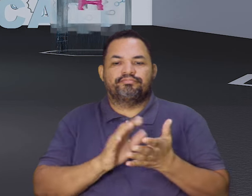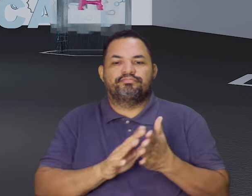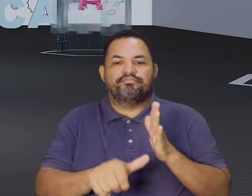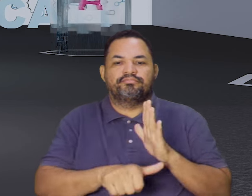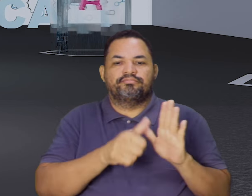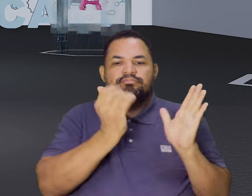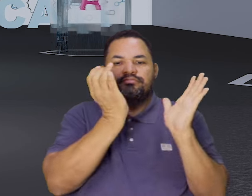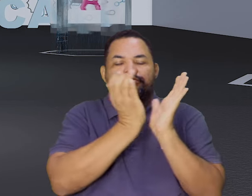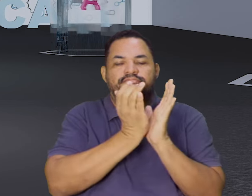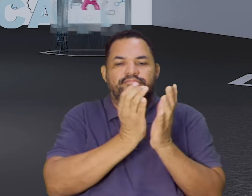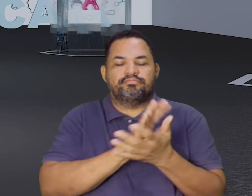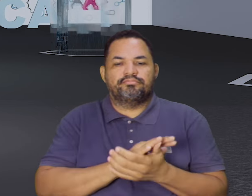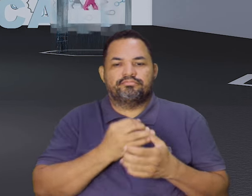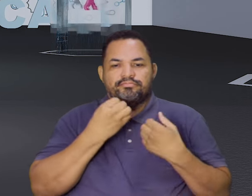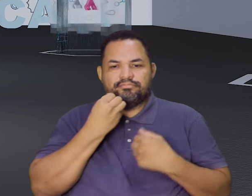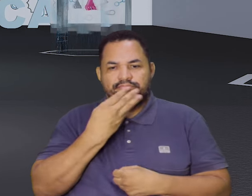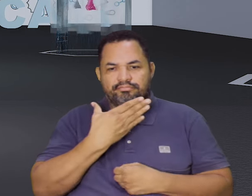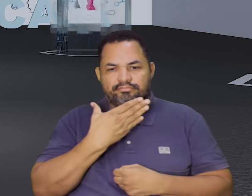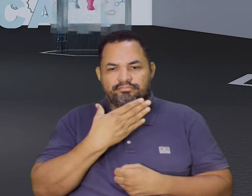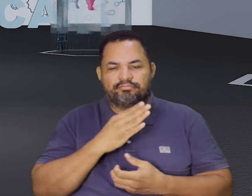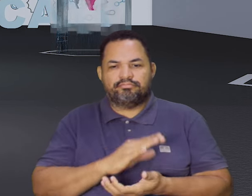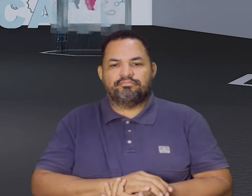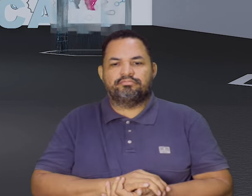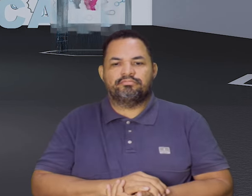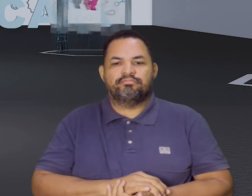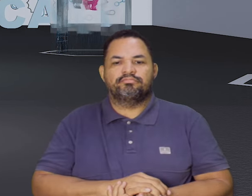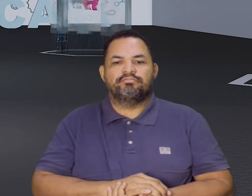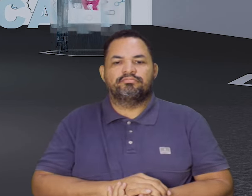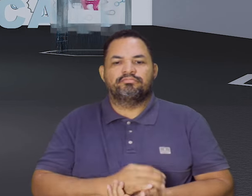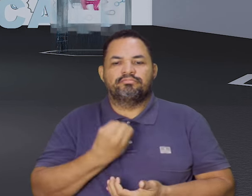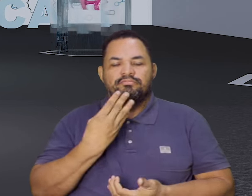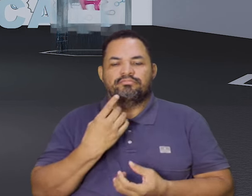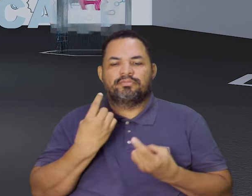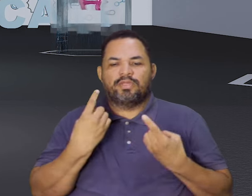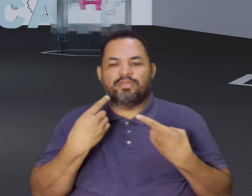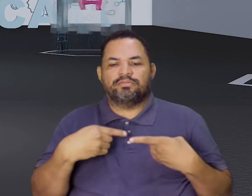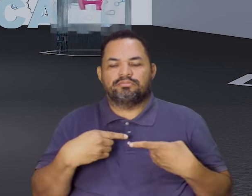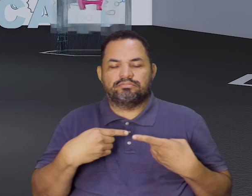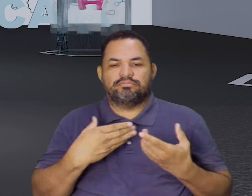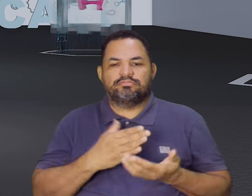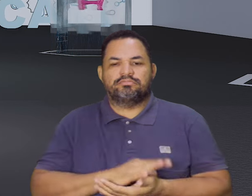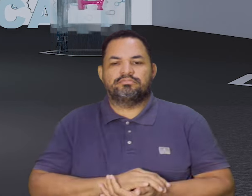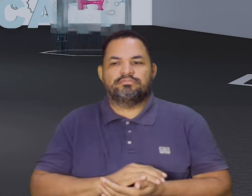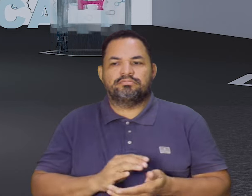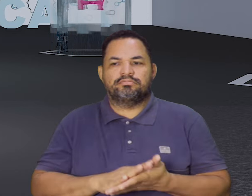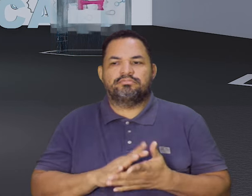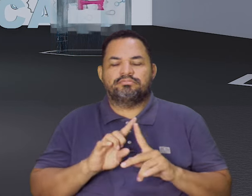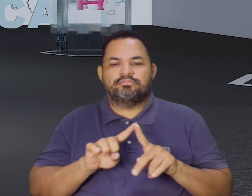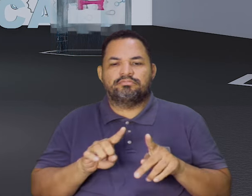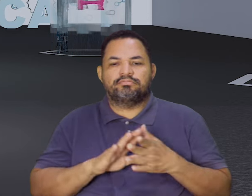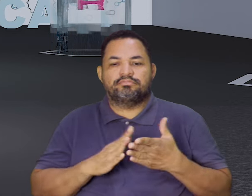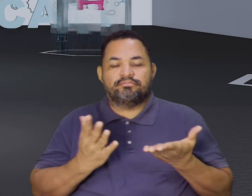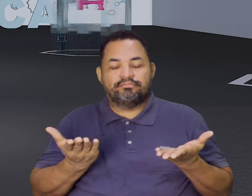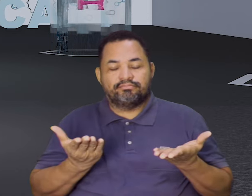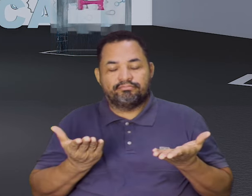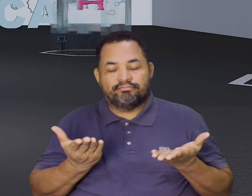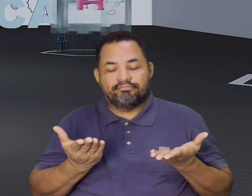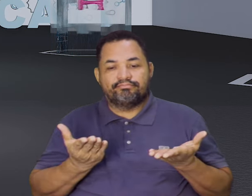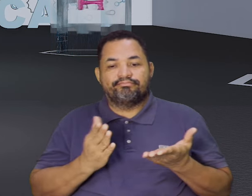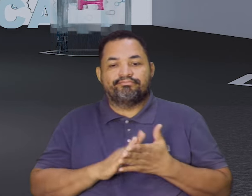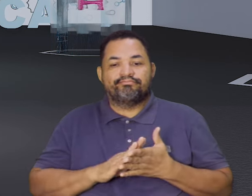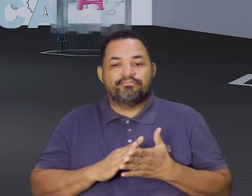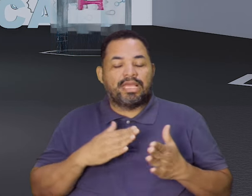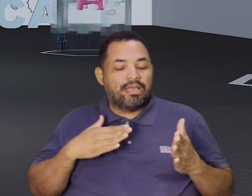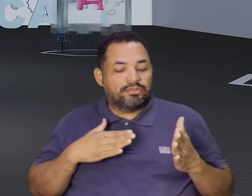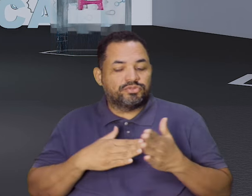primeira unidade Tá bom então olha só boa sorte para você Mas de repente você não